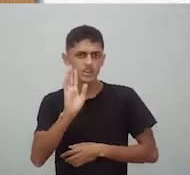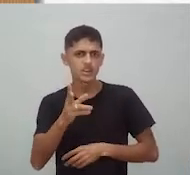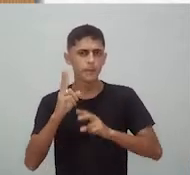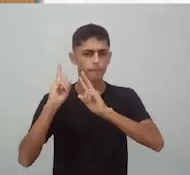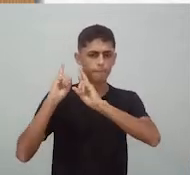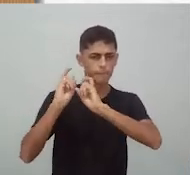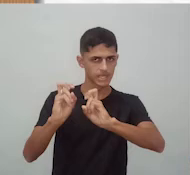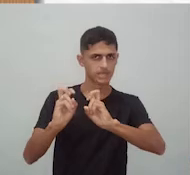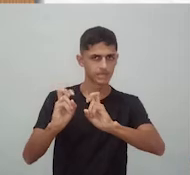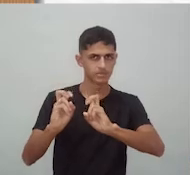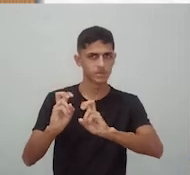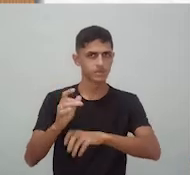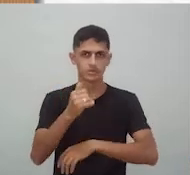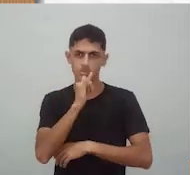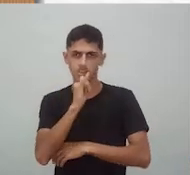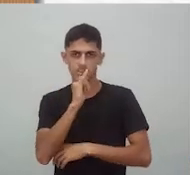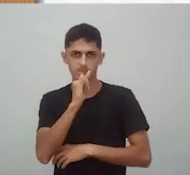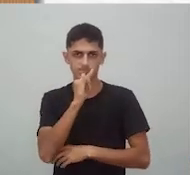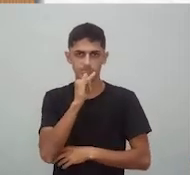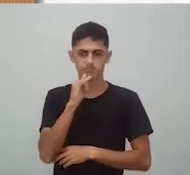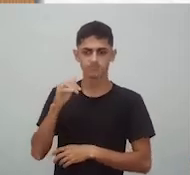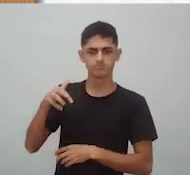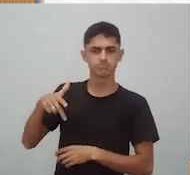você bate em algum local de mau jeito,